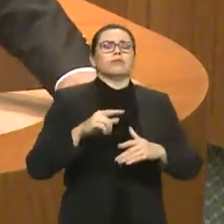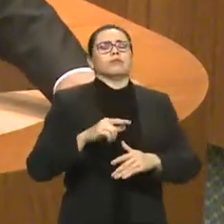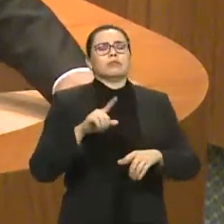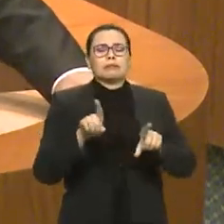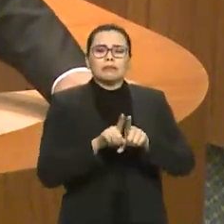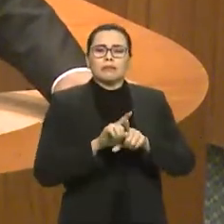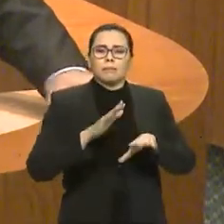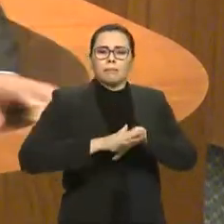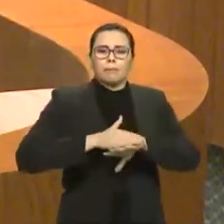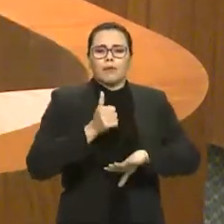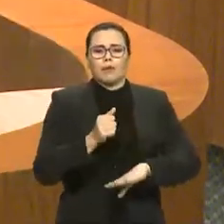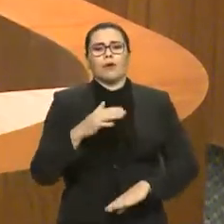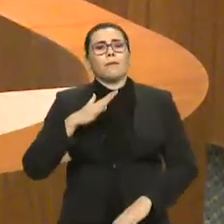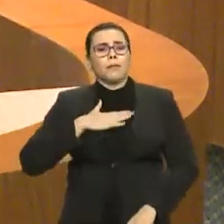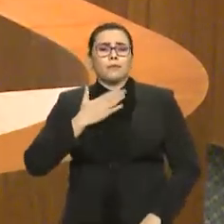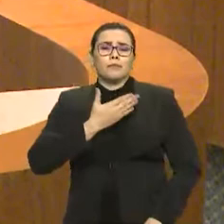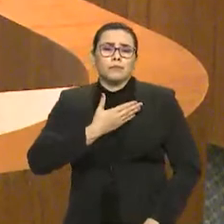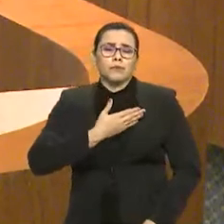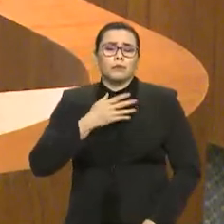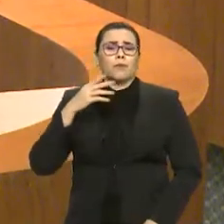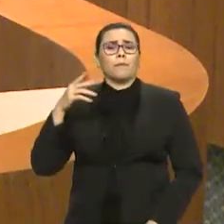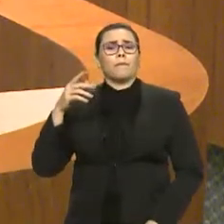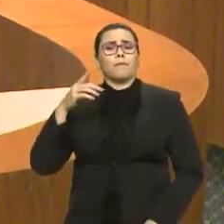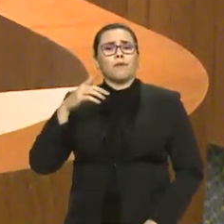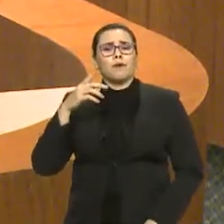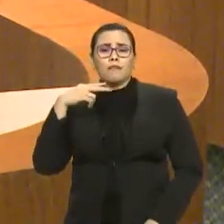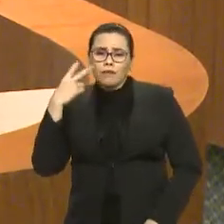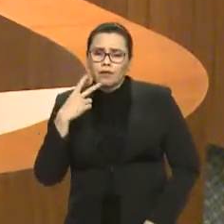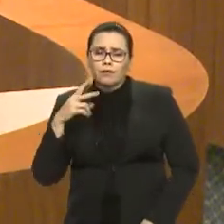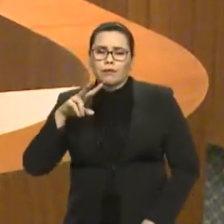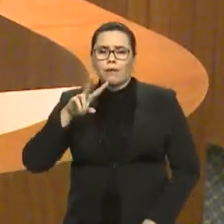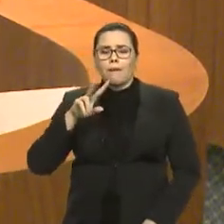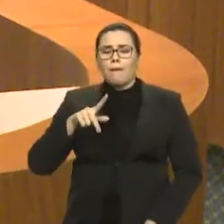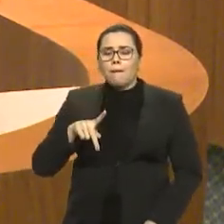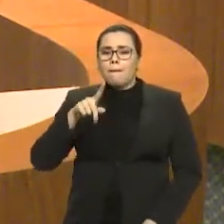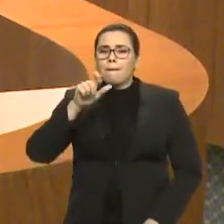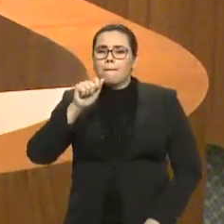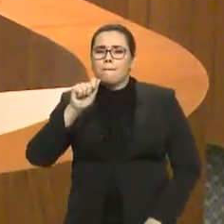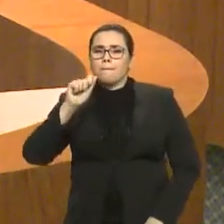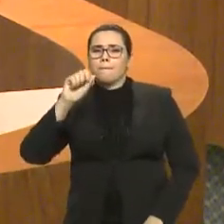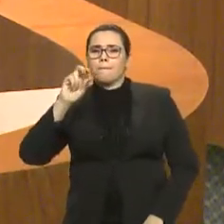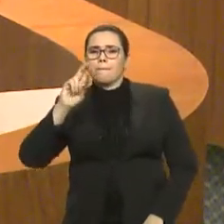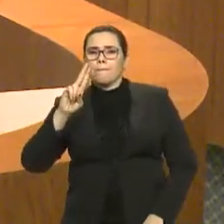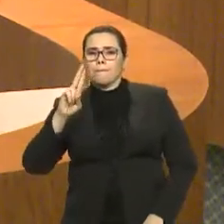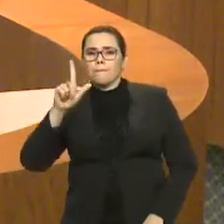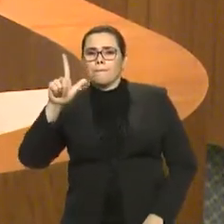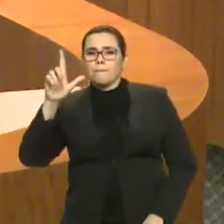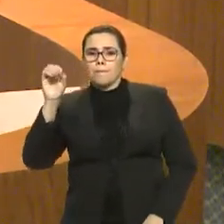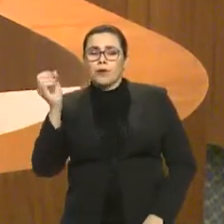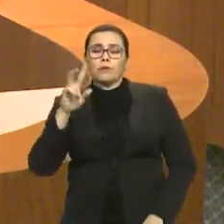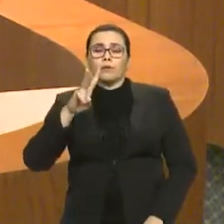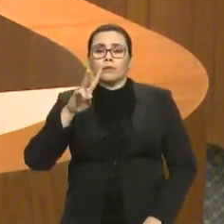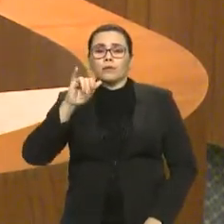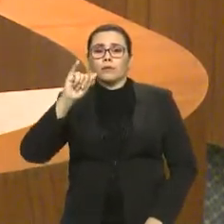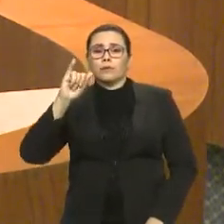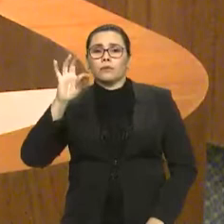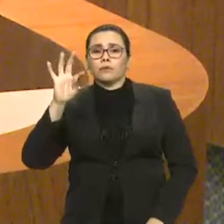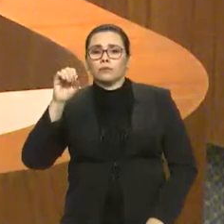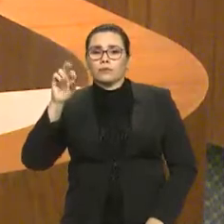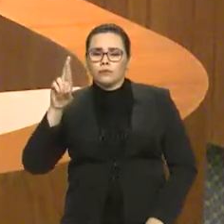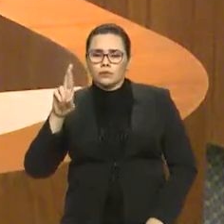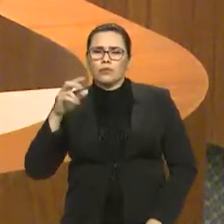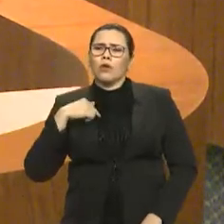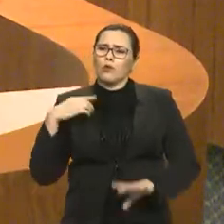amigo Paulo Vitor, conte com o apoio do professor e deputado Wellington do curso para a presidência da Câmara